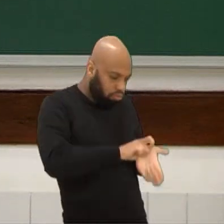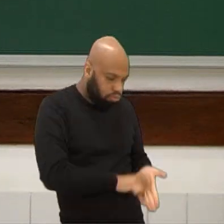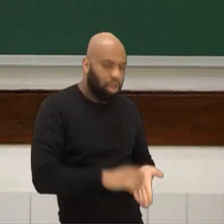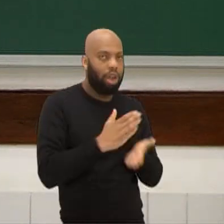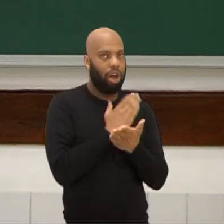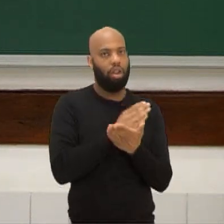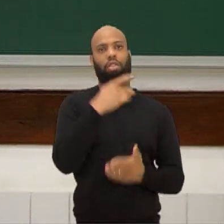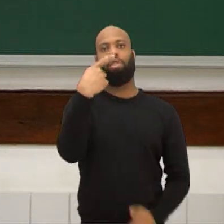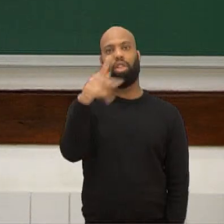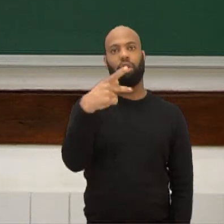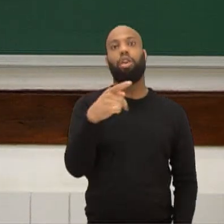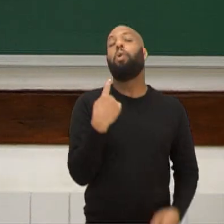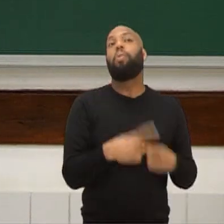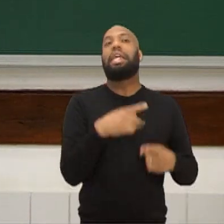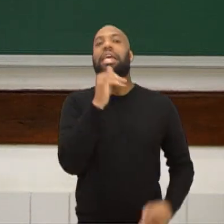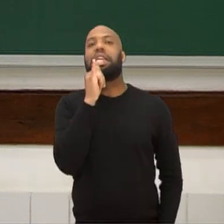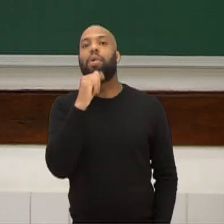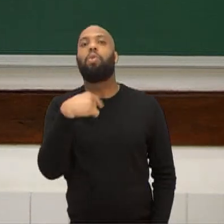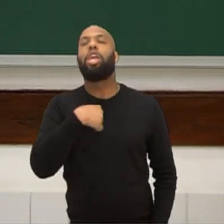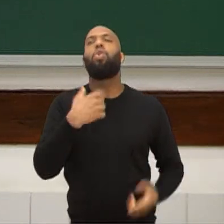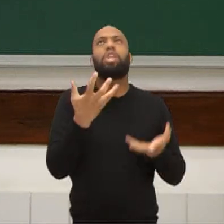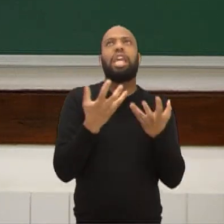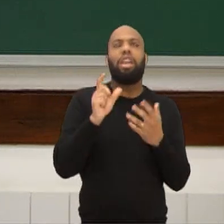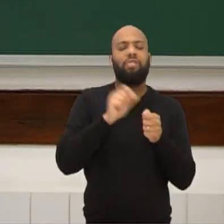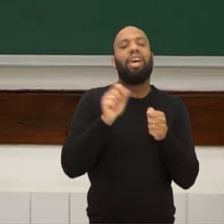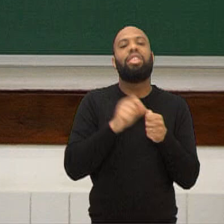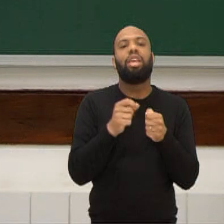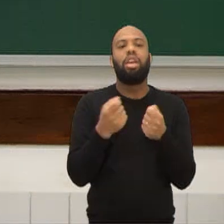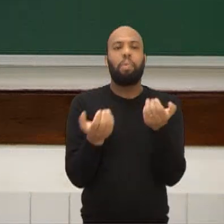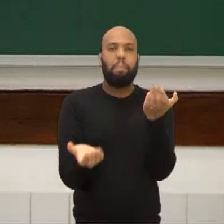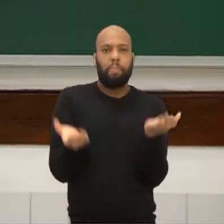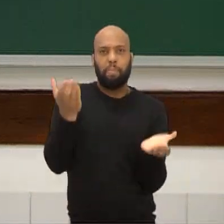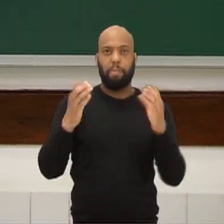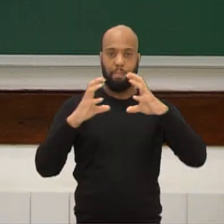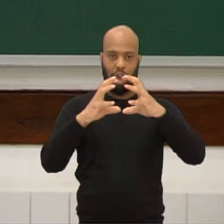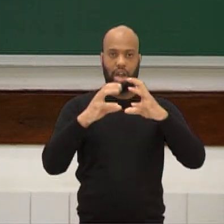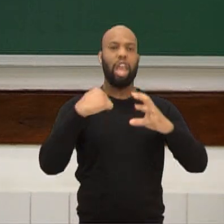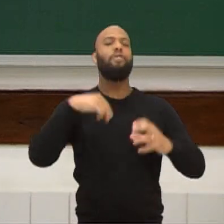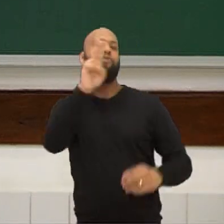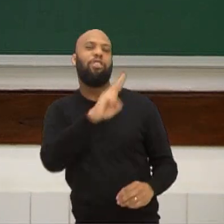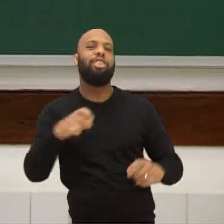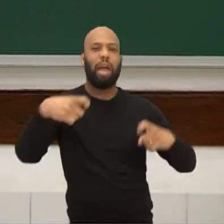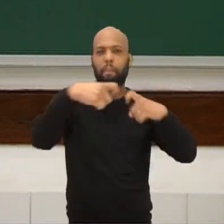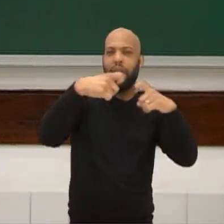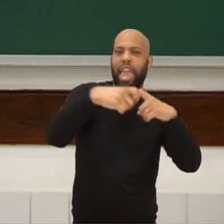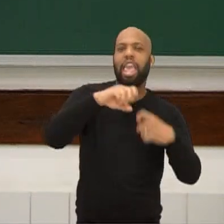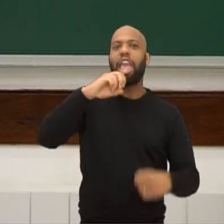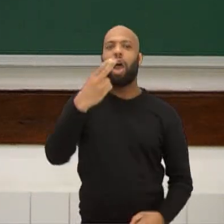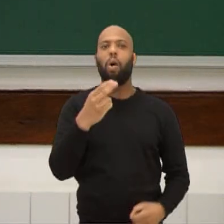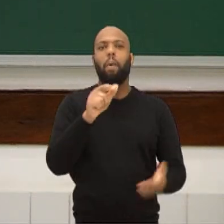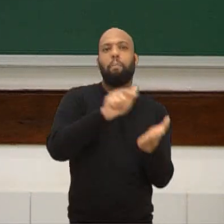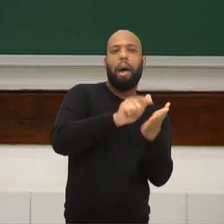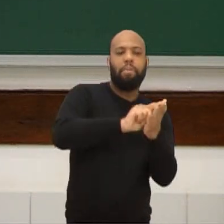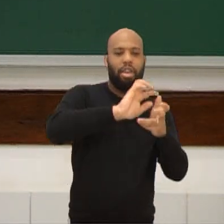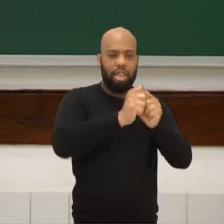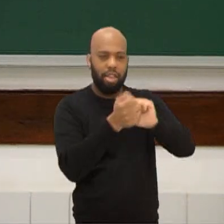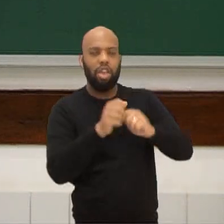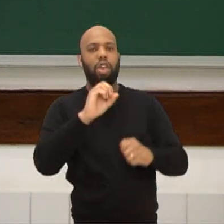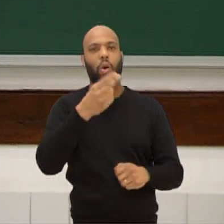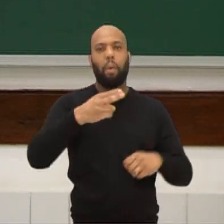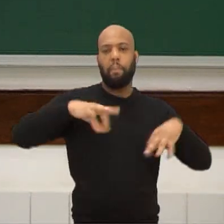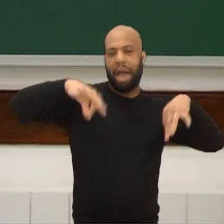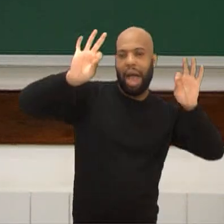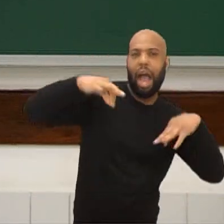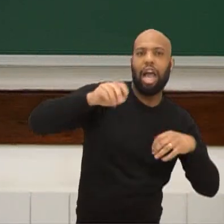caderno, para as bolinhas eu vou usar bolinha de meia, bolinha de papel, bolinha de pano, vou fazer com